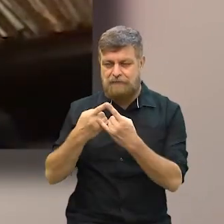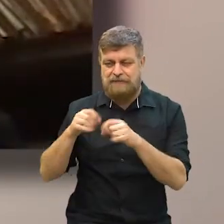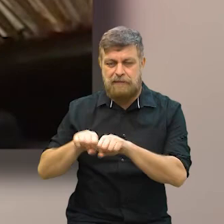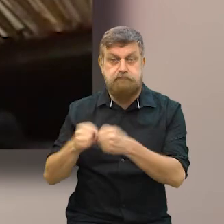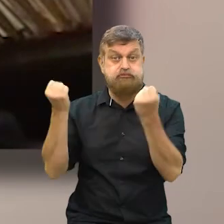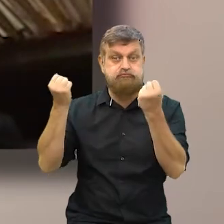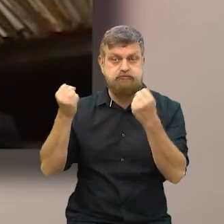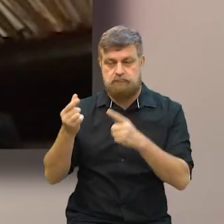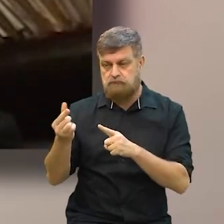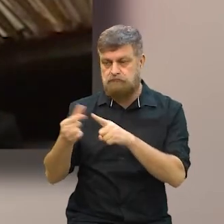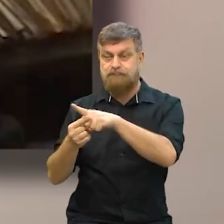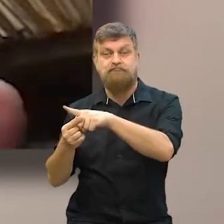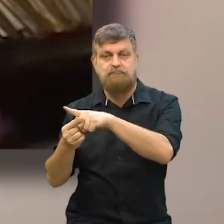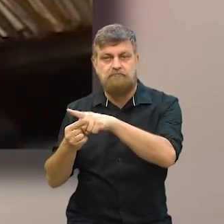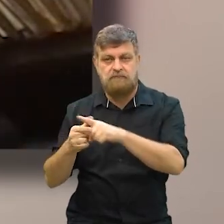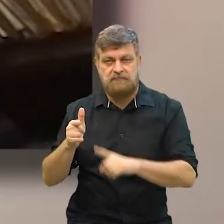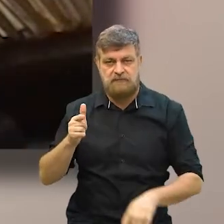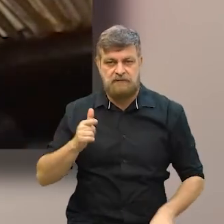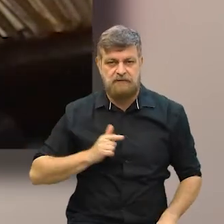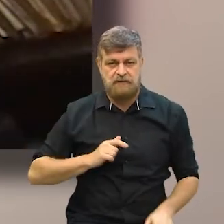a camisinha, fez